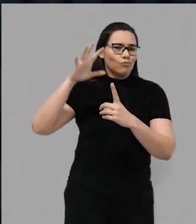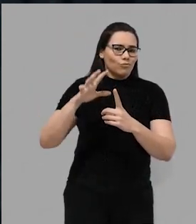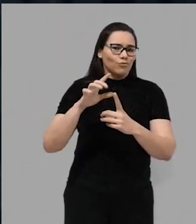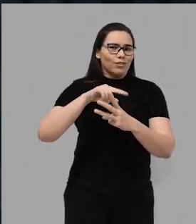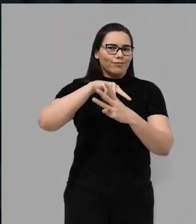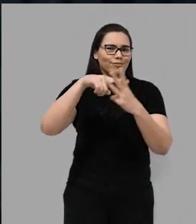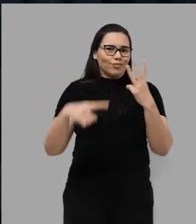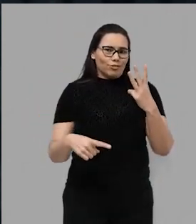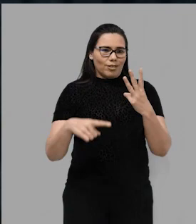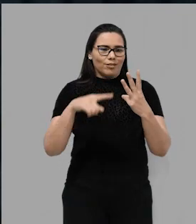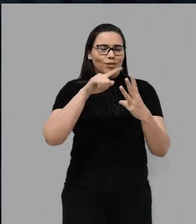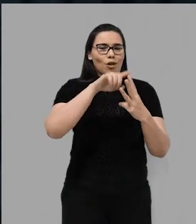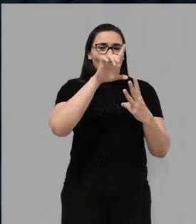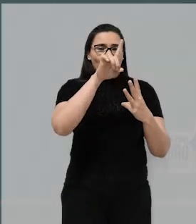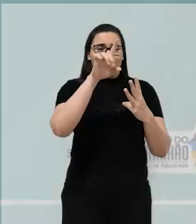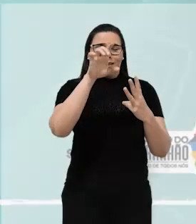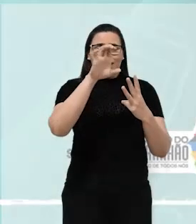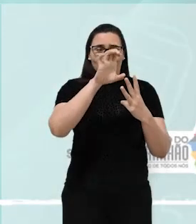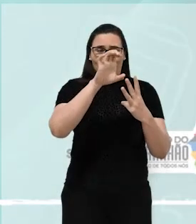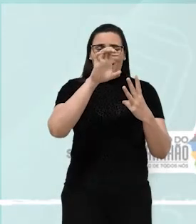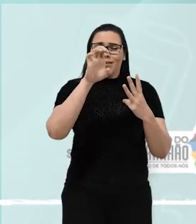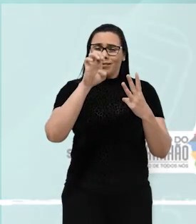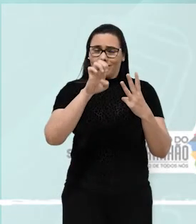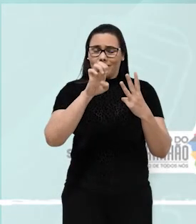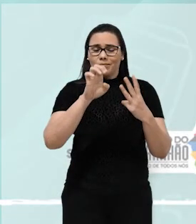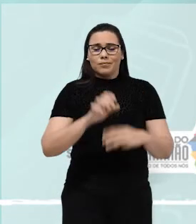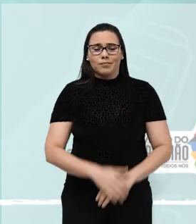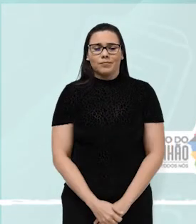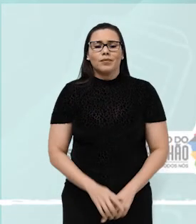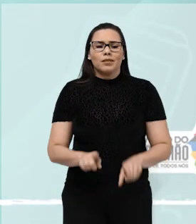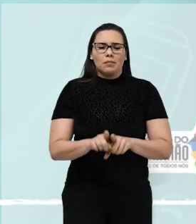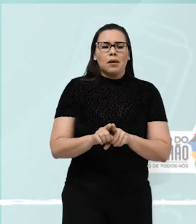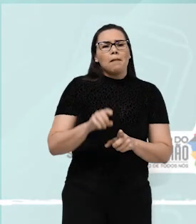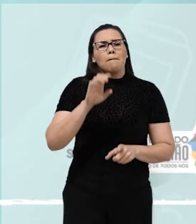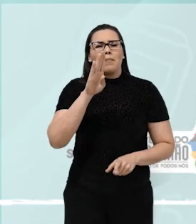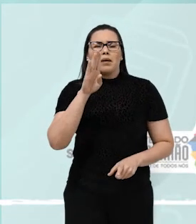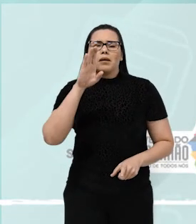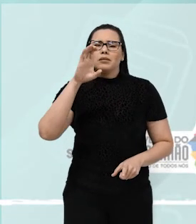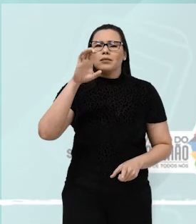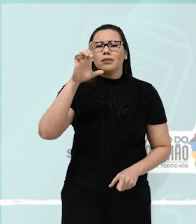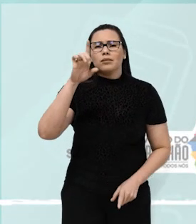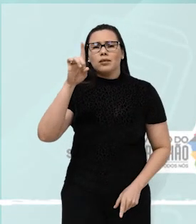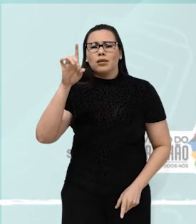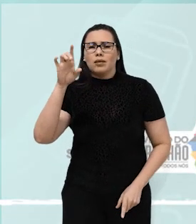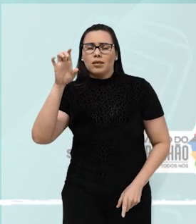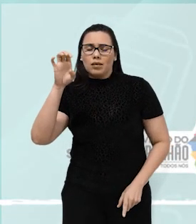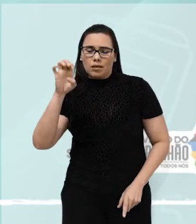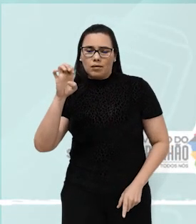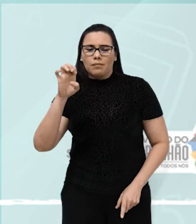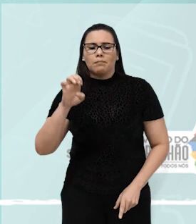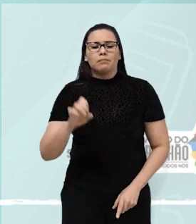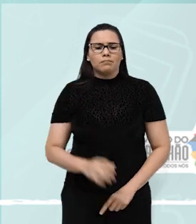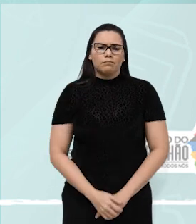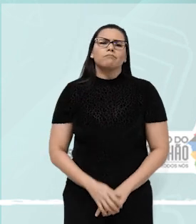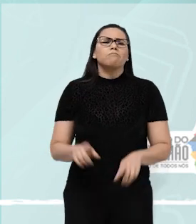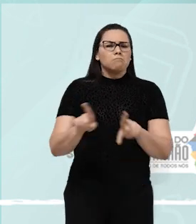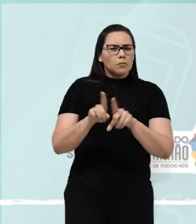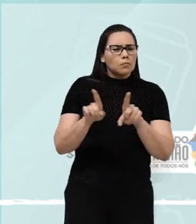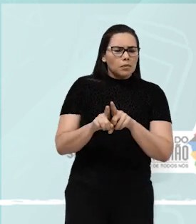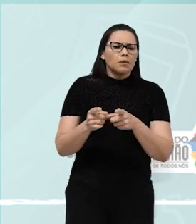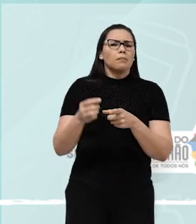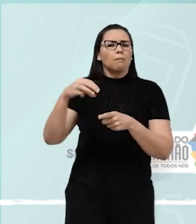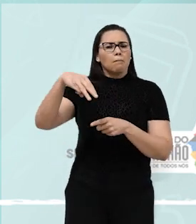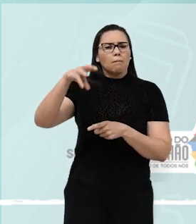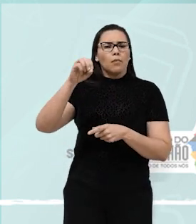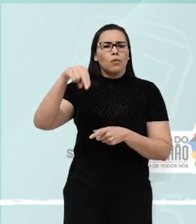Se eu fizesse um outro grupo, monofilético também, formado pelo B, C, D e E, também seria monofilético. Onde é que está o ancestral